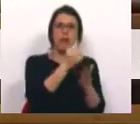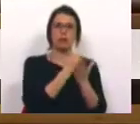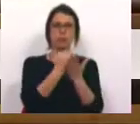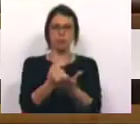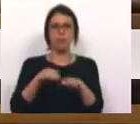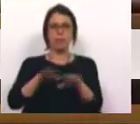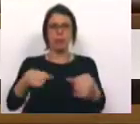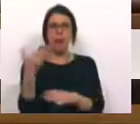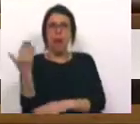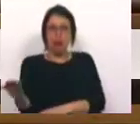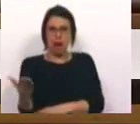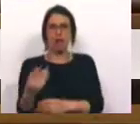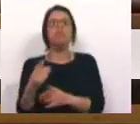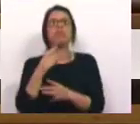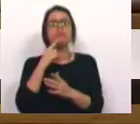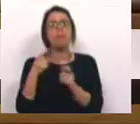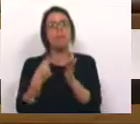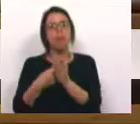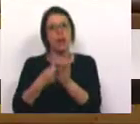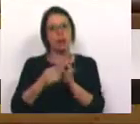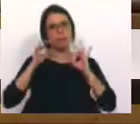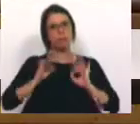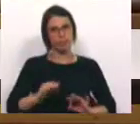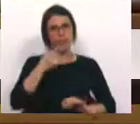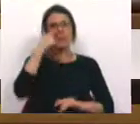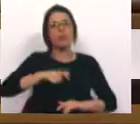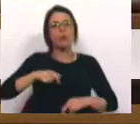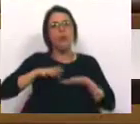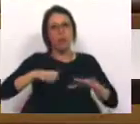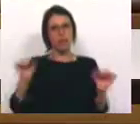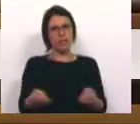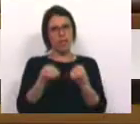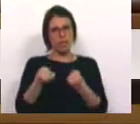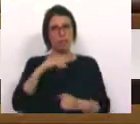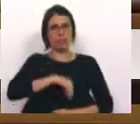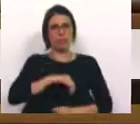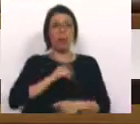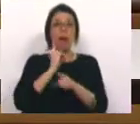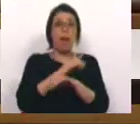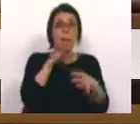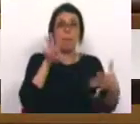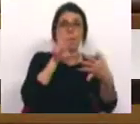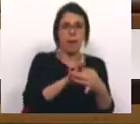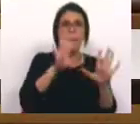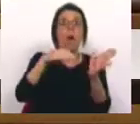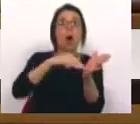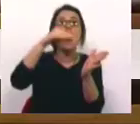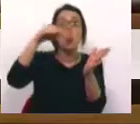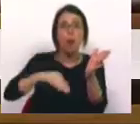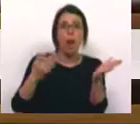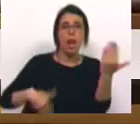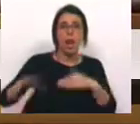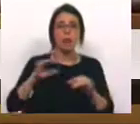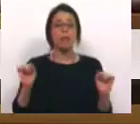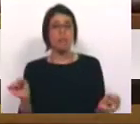assistência balnear, de modo a contribuir para o pagamento devido aos nadadores salvadores da respectiva praia, mas a contratação de